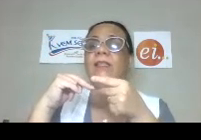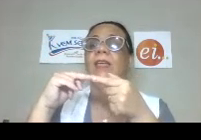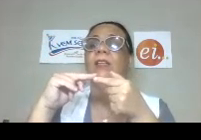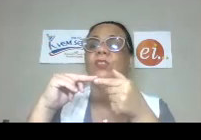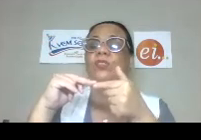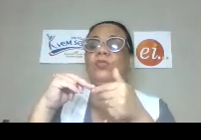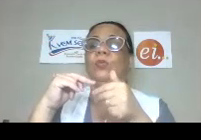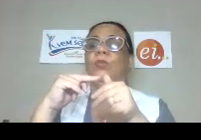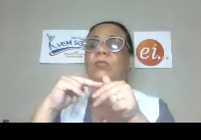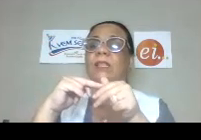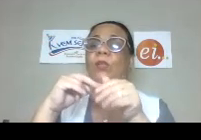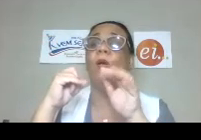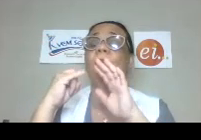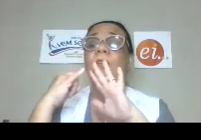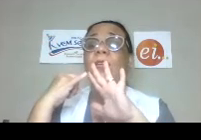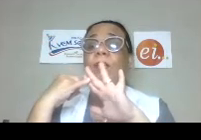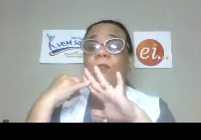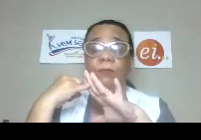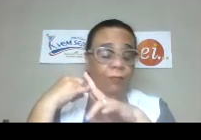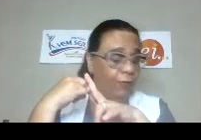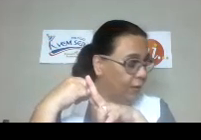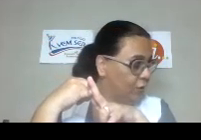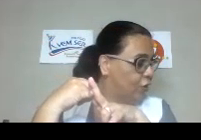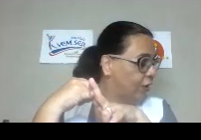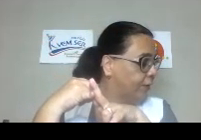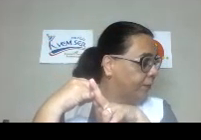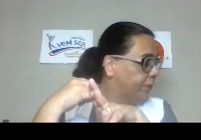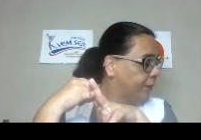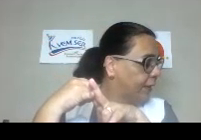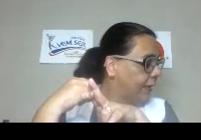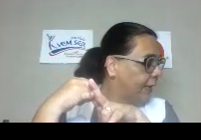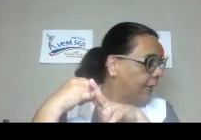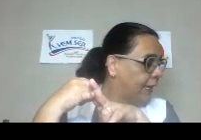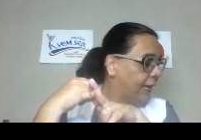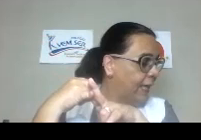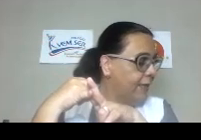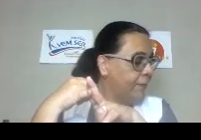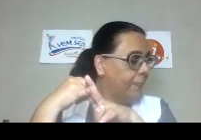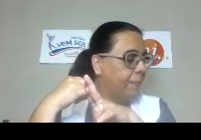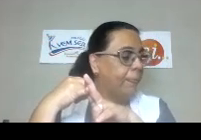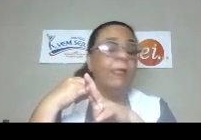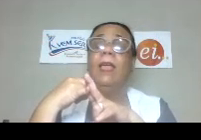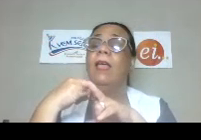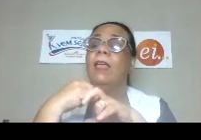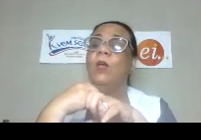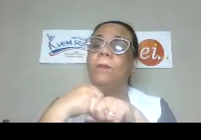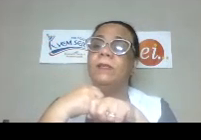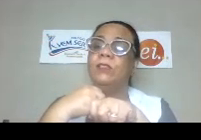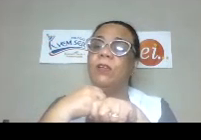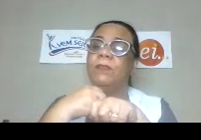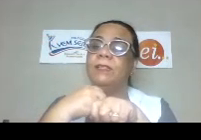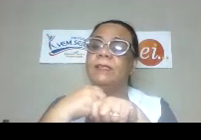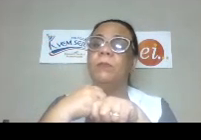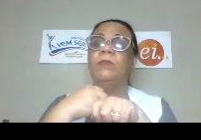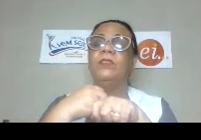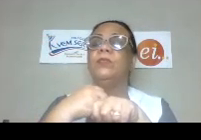16, 17, 18, 19, 20. Né? Eu preciso